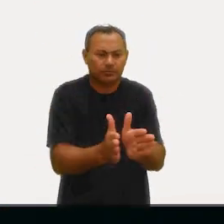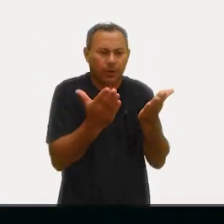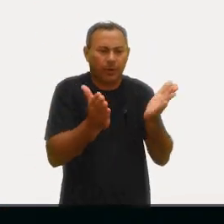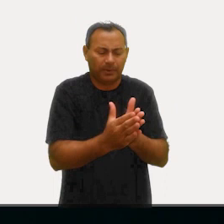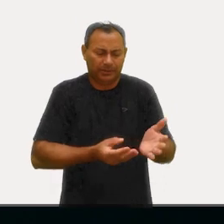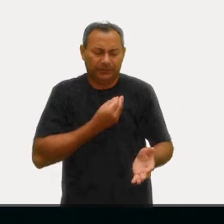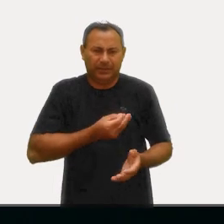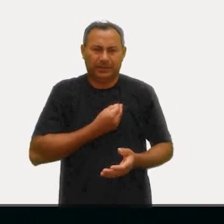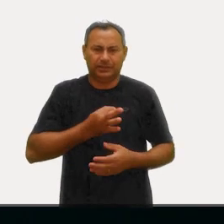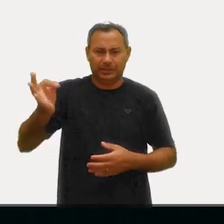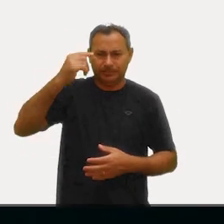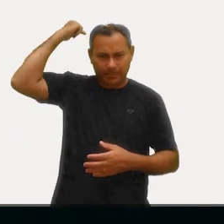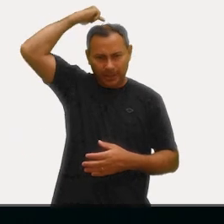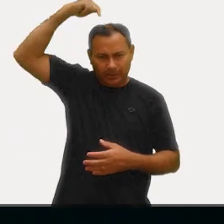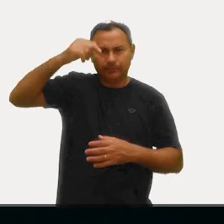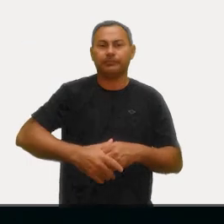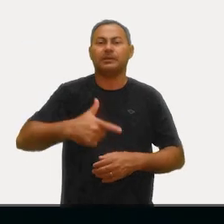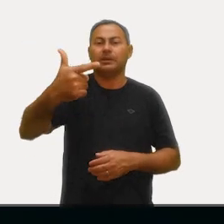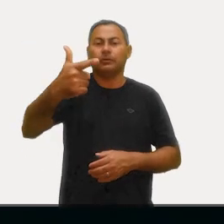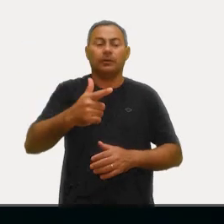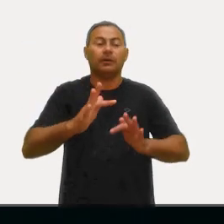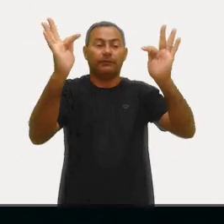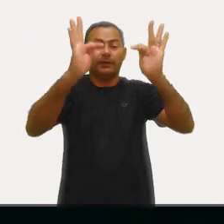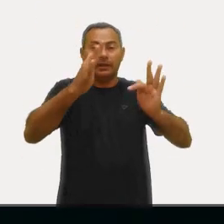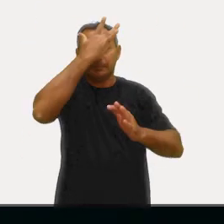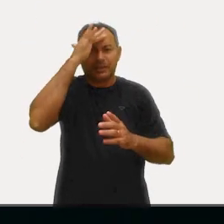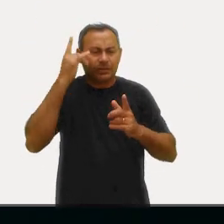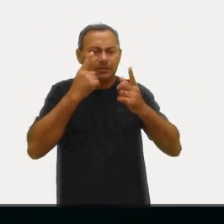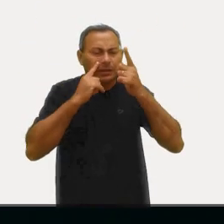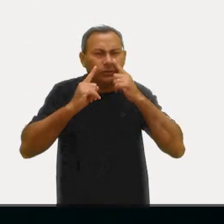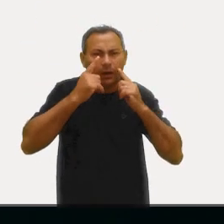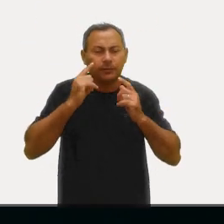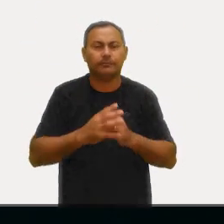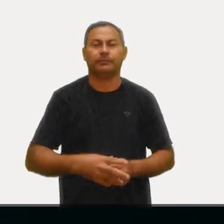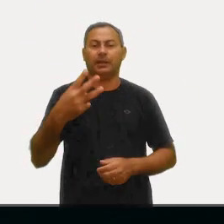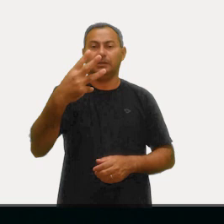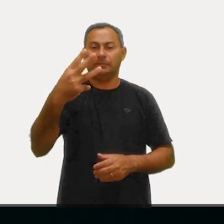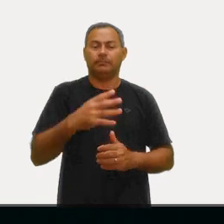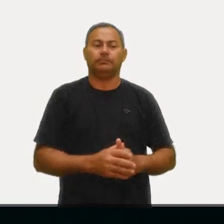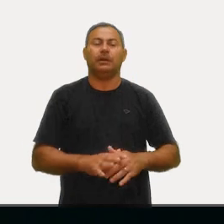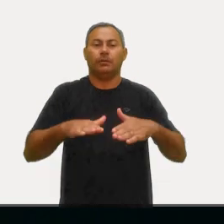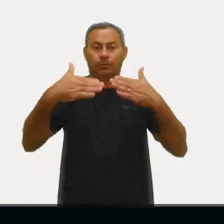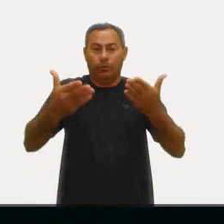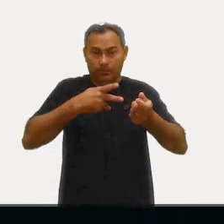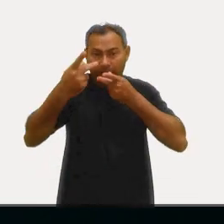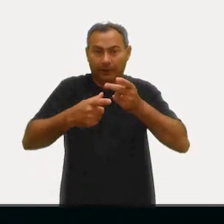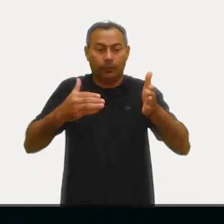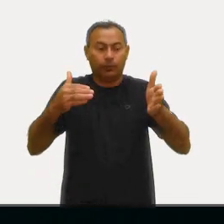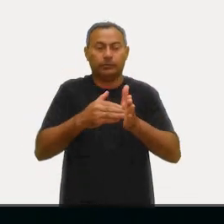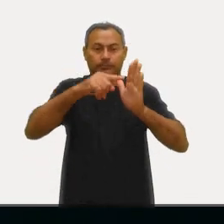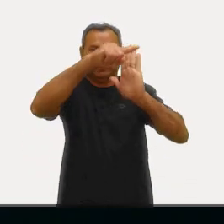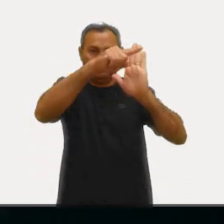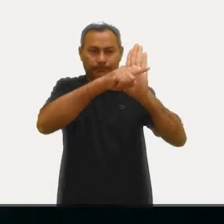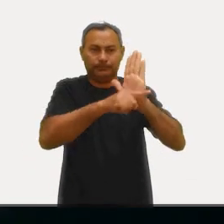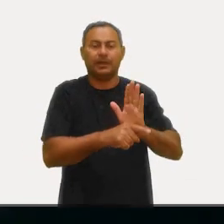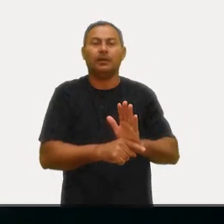os pobres em espírito. A segunda, bem-aventurados os que choram. A terceira, sobre a qual falamos no